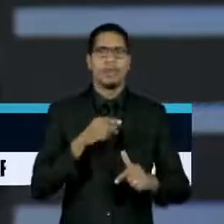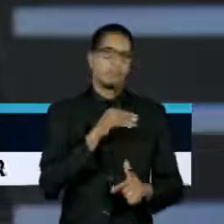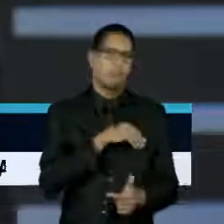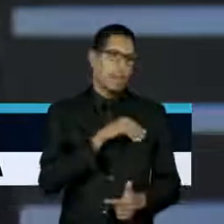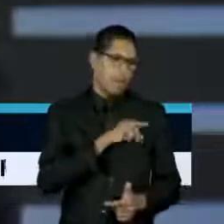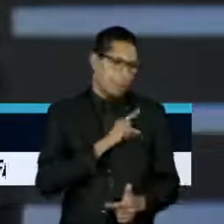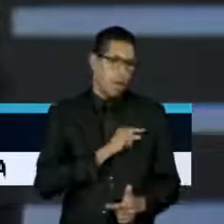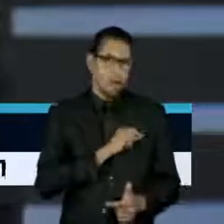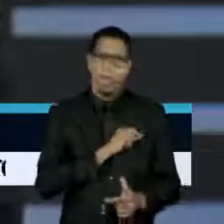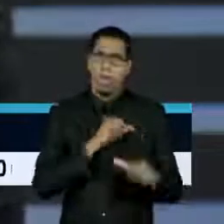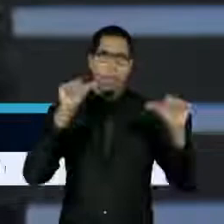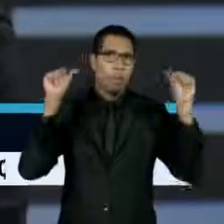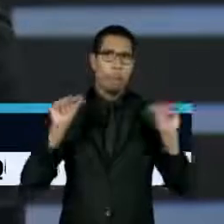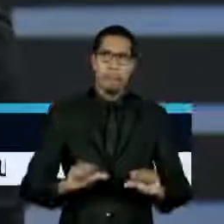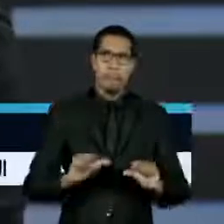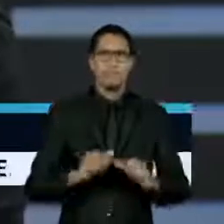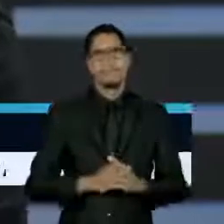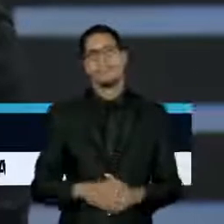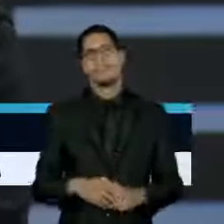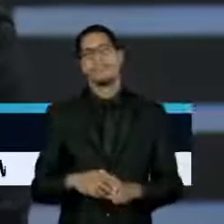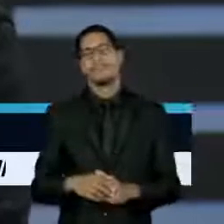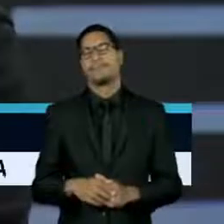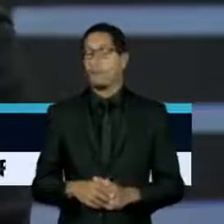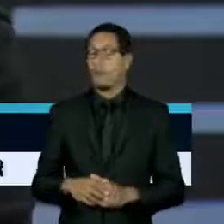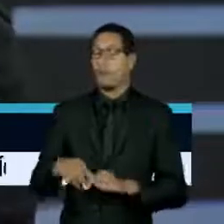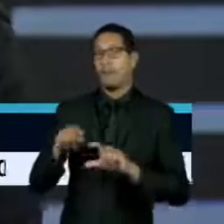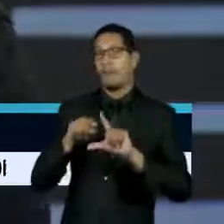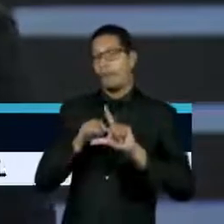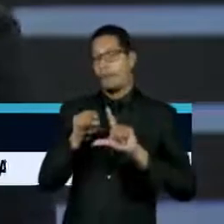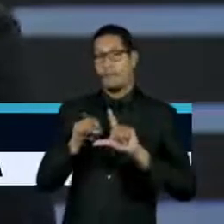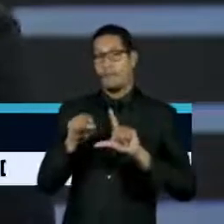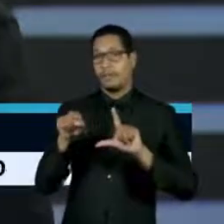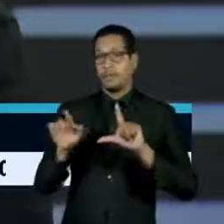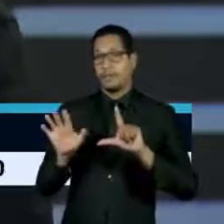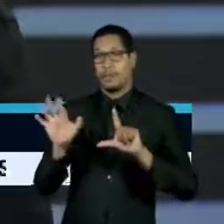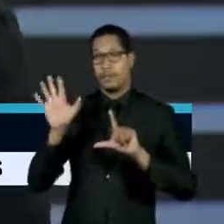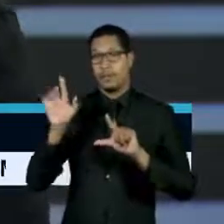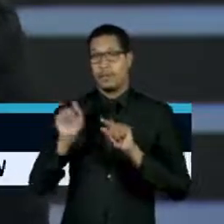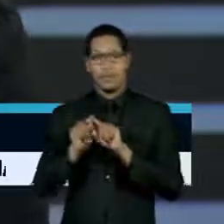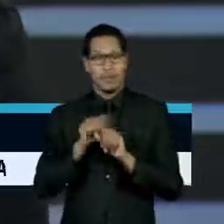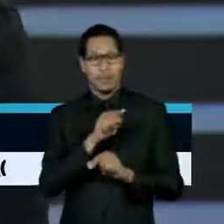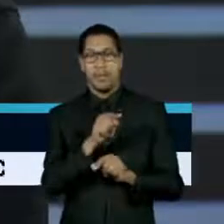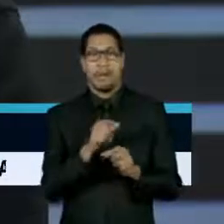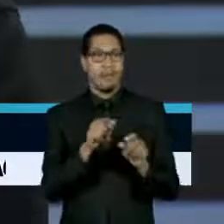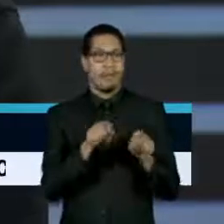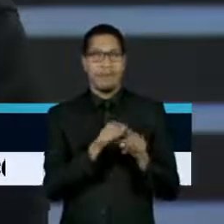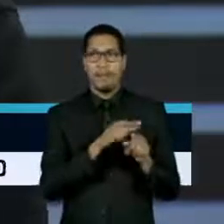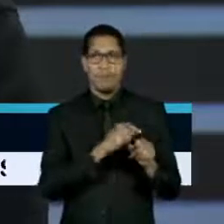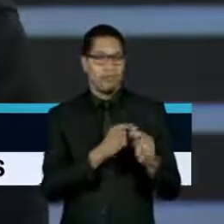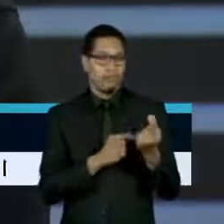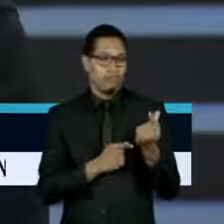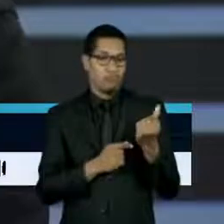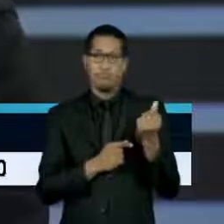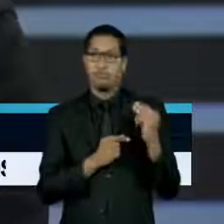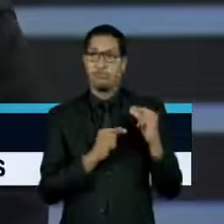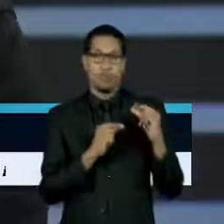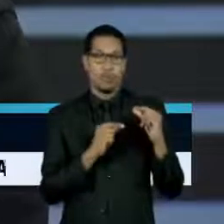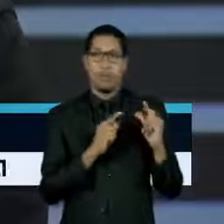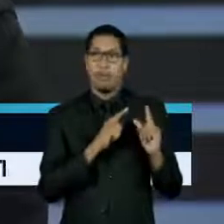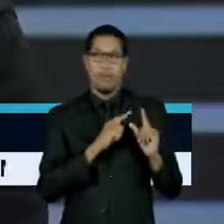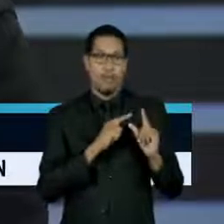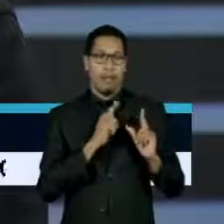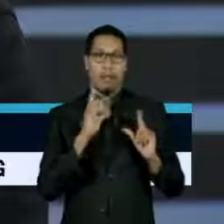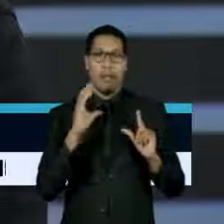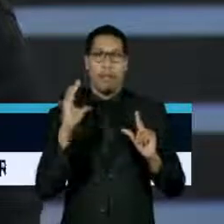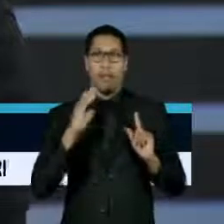porque a inflação vai corroendo a renda. Você tem uma dívida que está sendo corrigida ou pela inflação ou